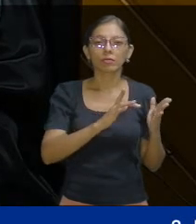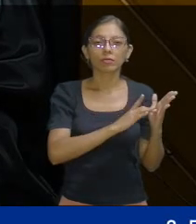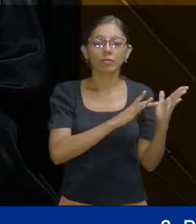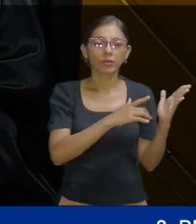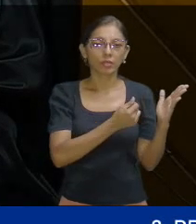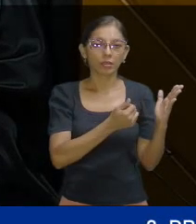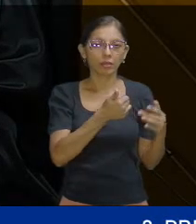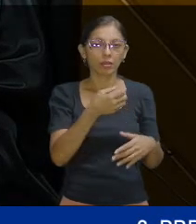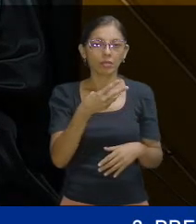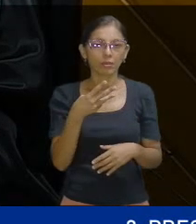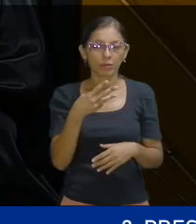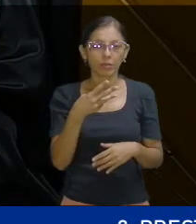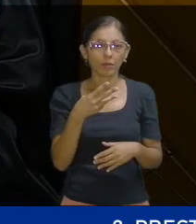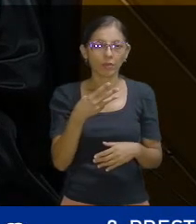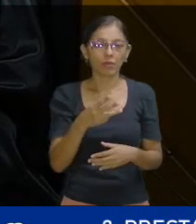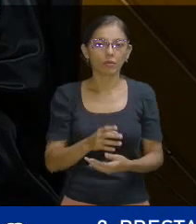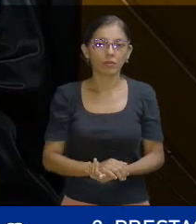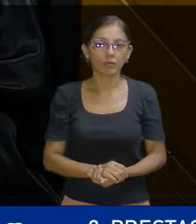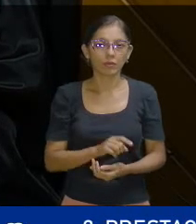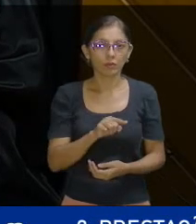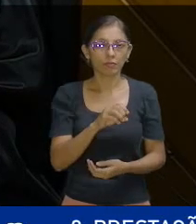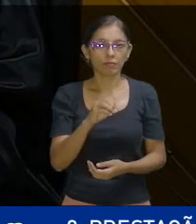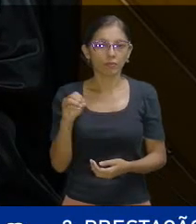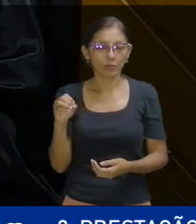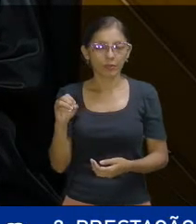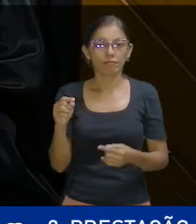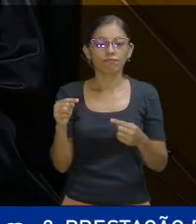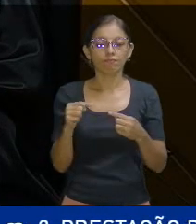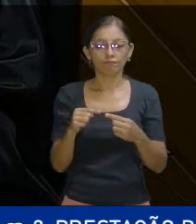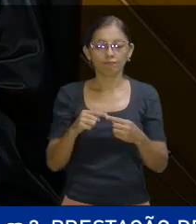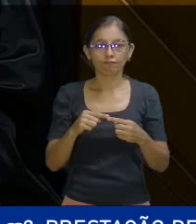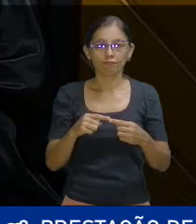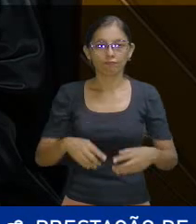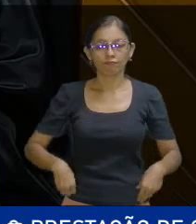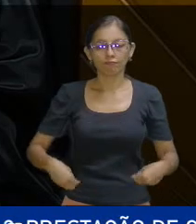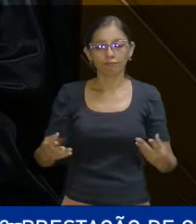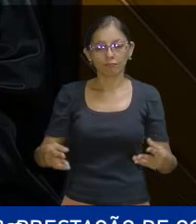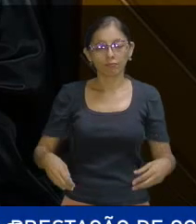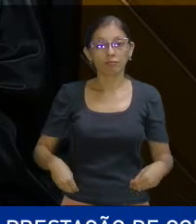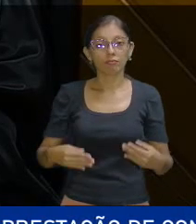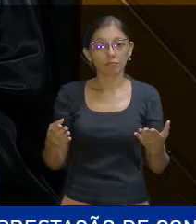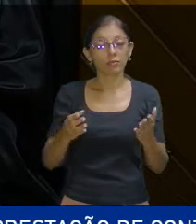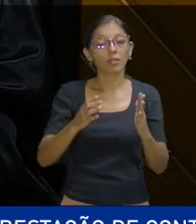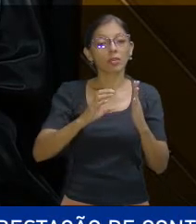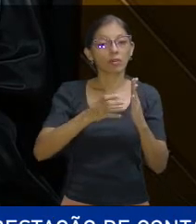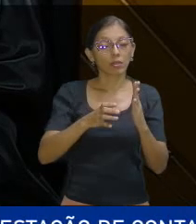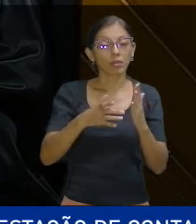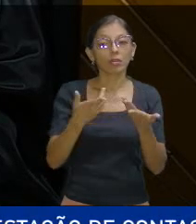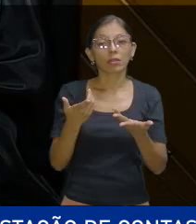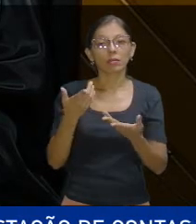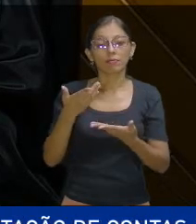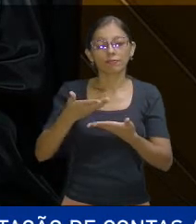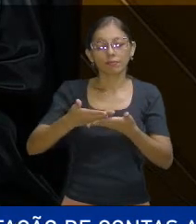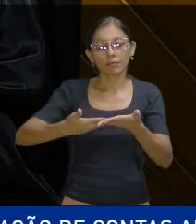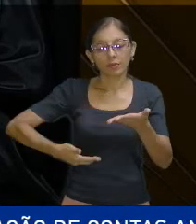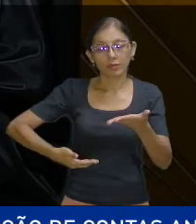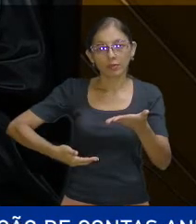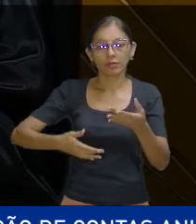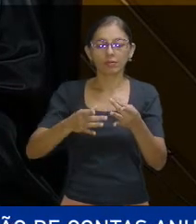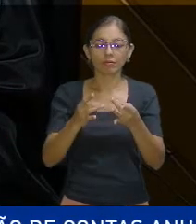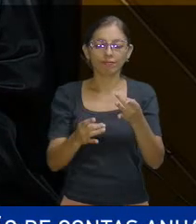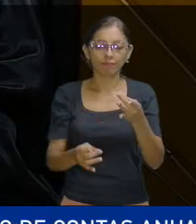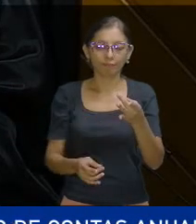13.105,23, referente às despesas realizadas com recursos do fundo partidário que não foram regularmente comprovadas